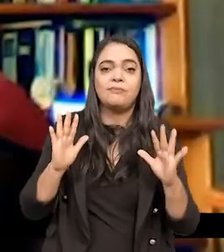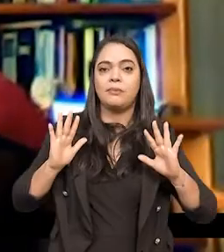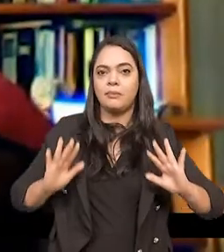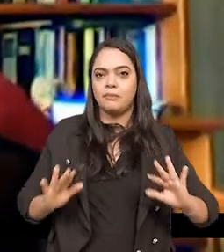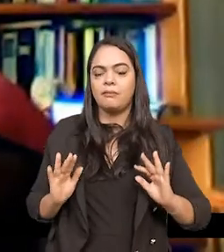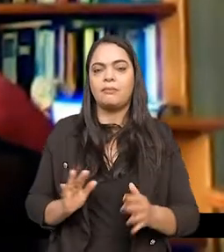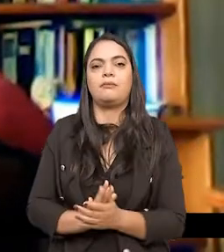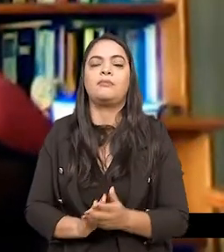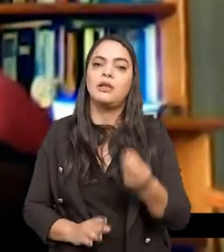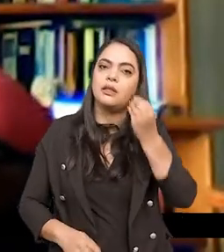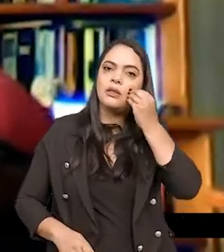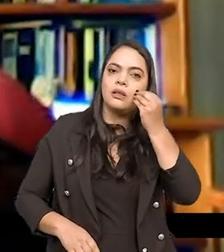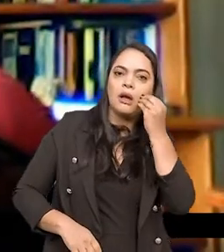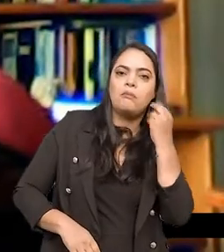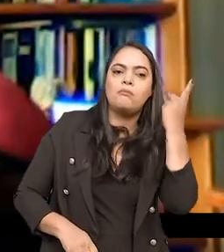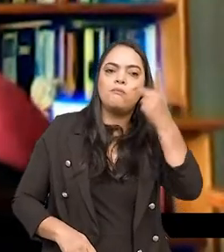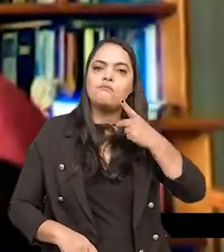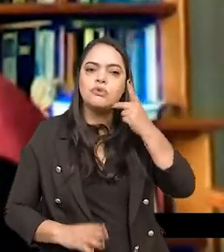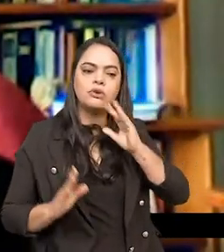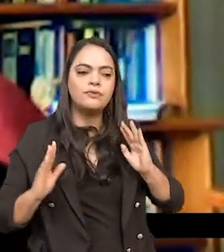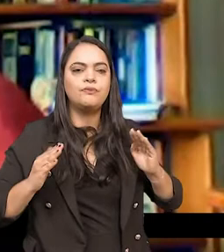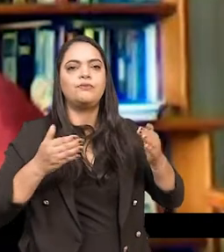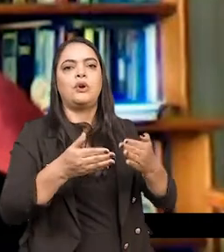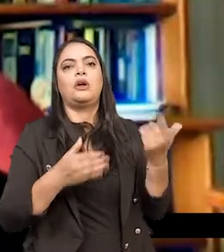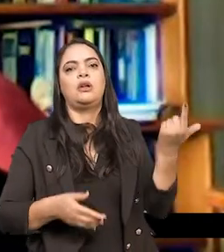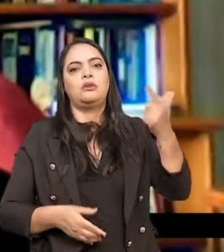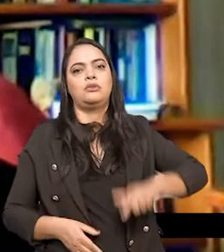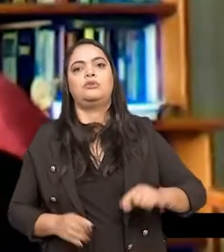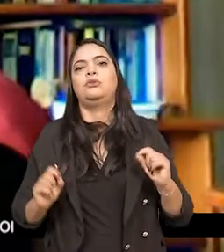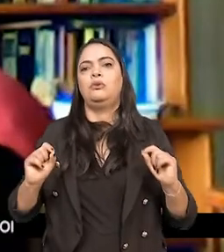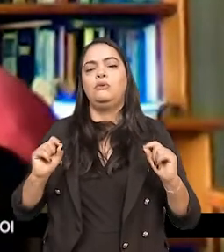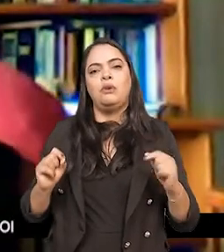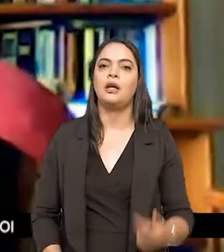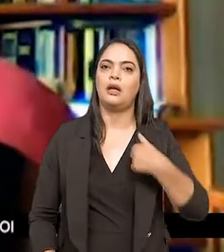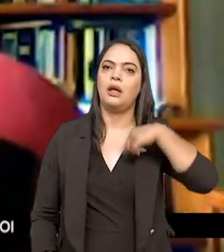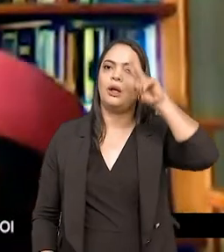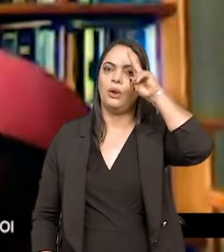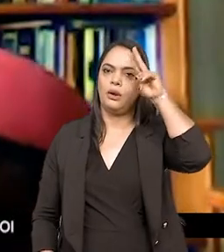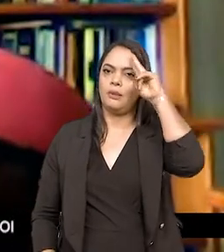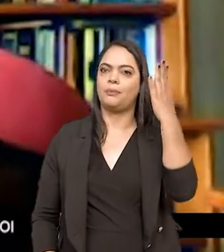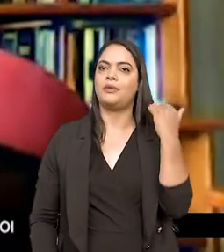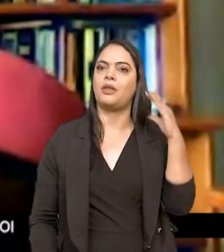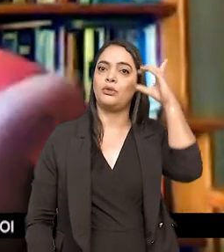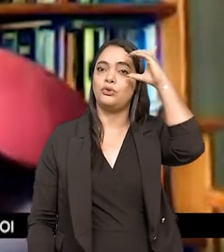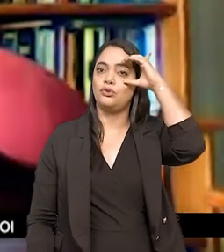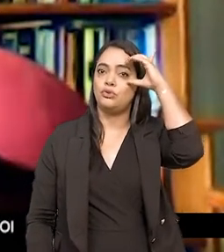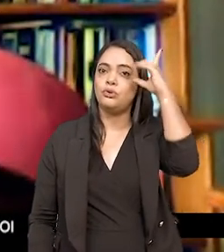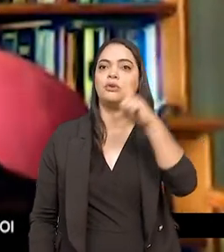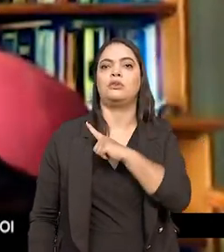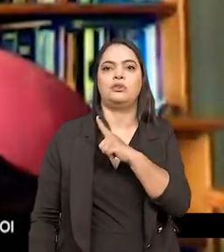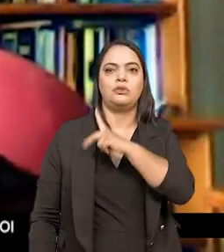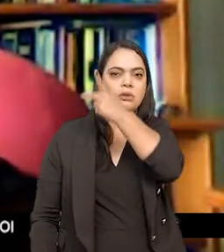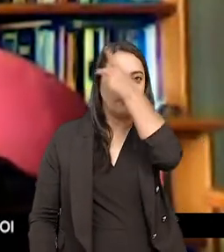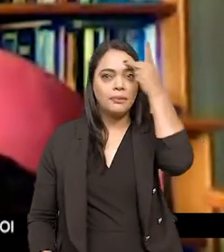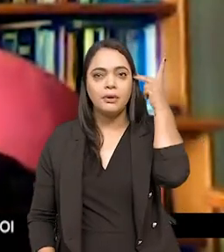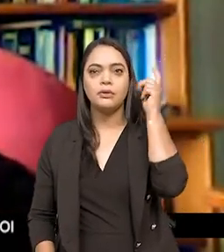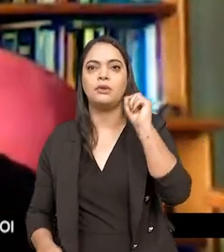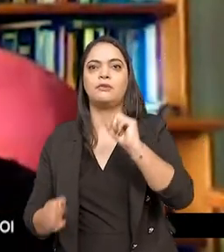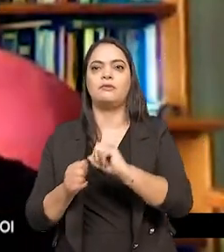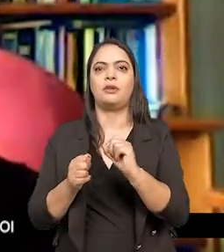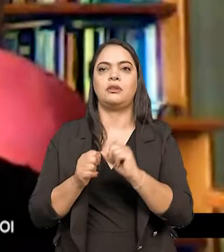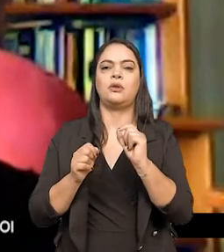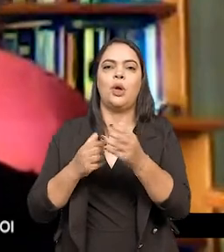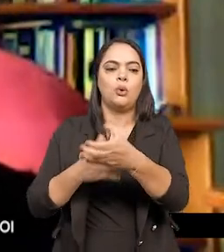Mas fazer com que políticas públicas voltem novamente, né? Eu lembro lá no tempo da Dilma que tinha gente de concurso,